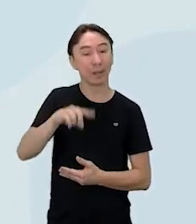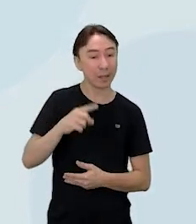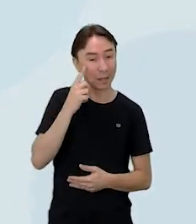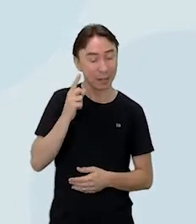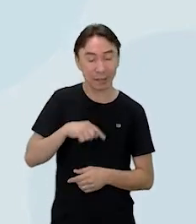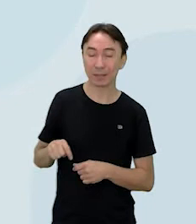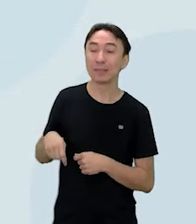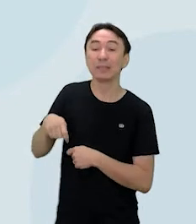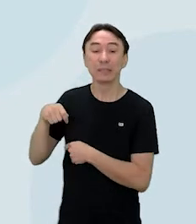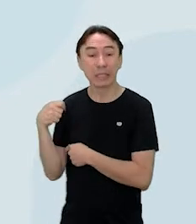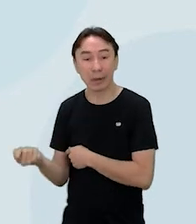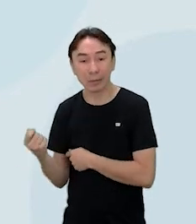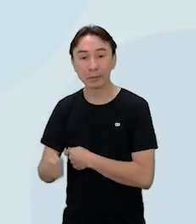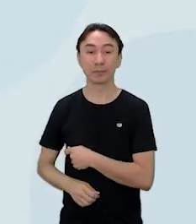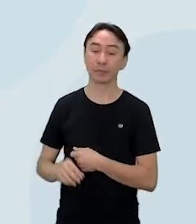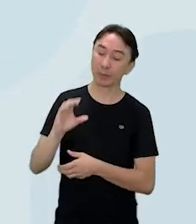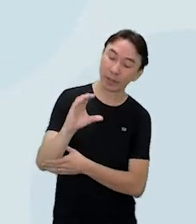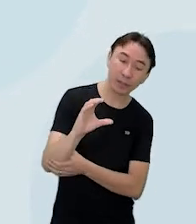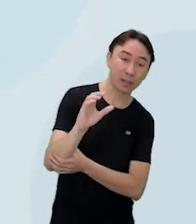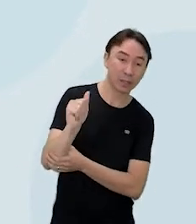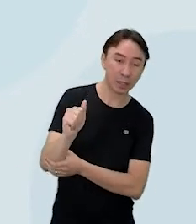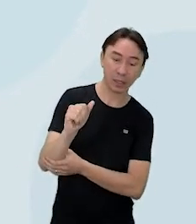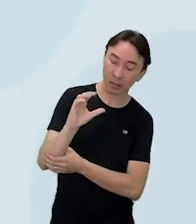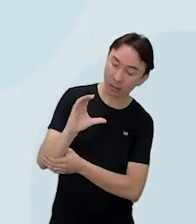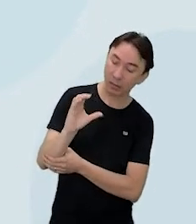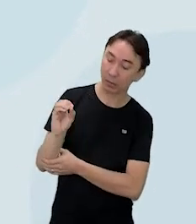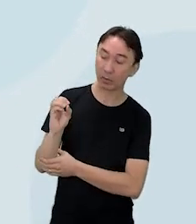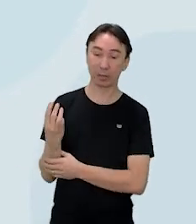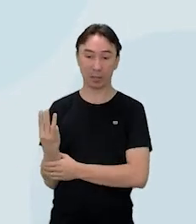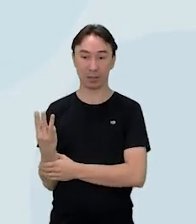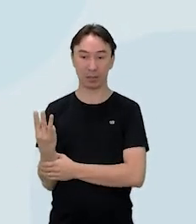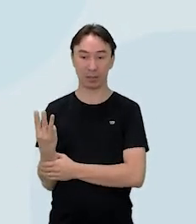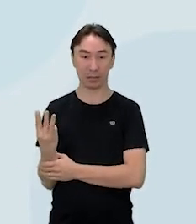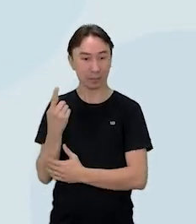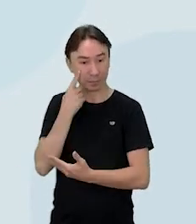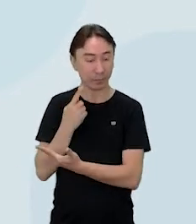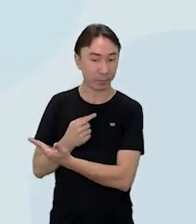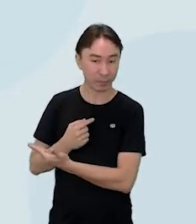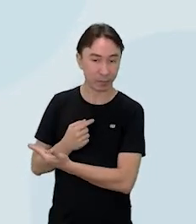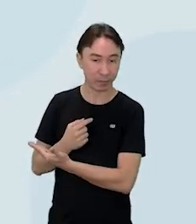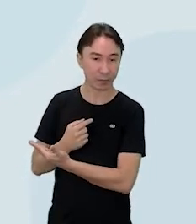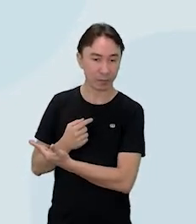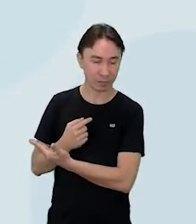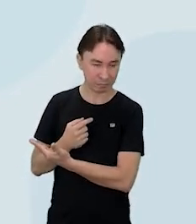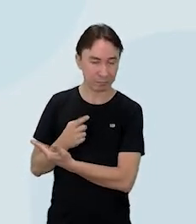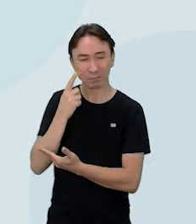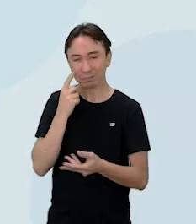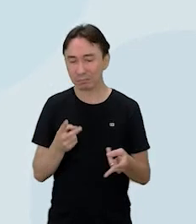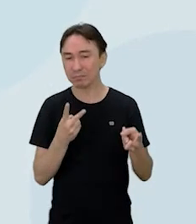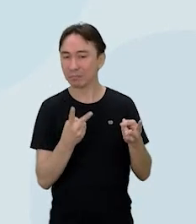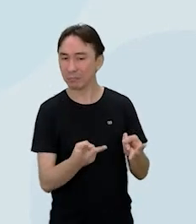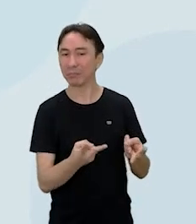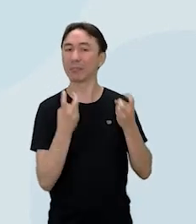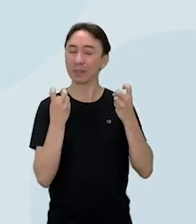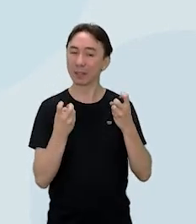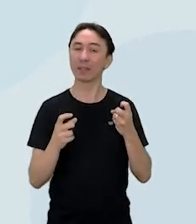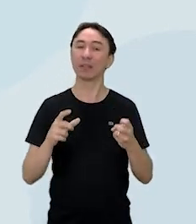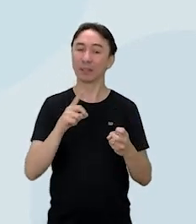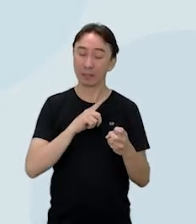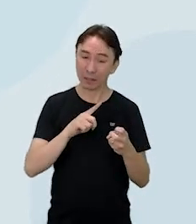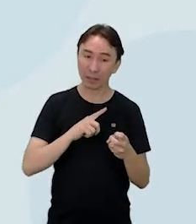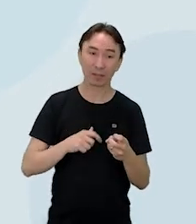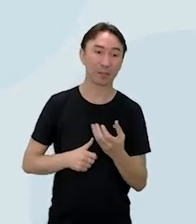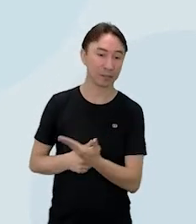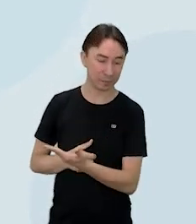essa fórmula que está aí mostrada aí no slide aí, né? Então, você pode perceber que a fórmula dele